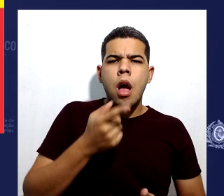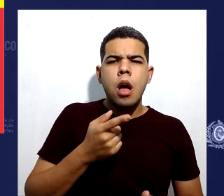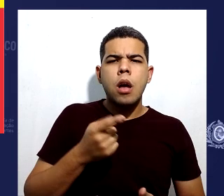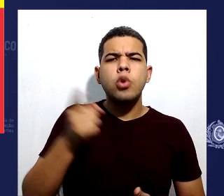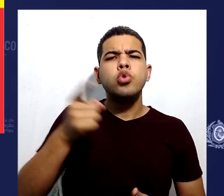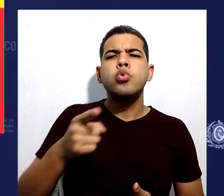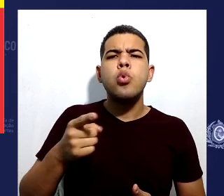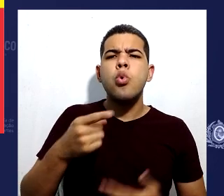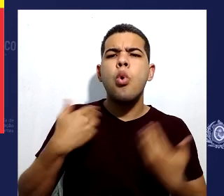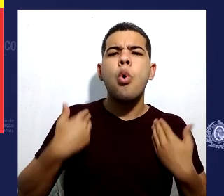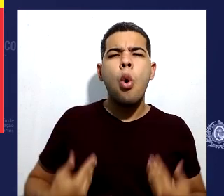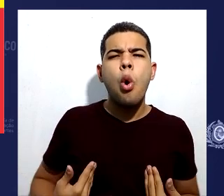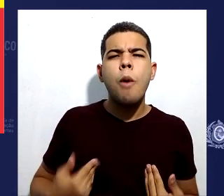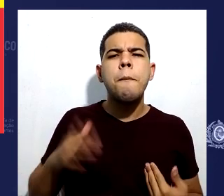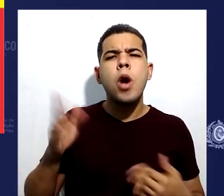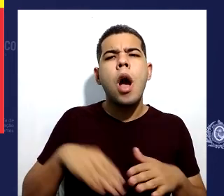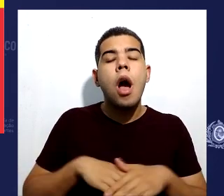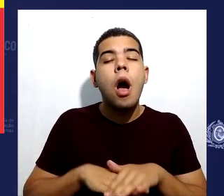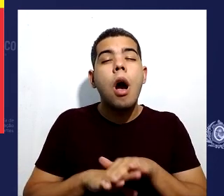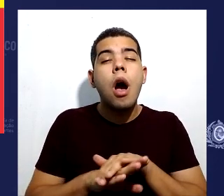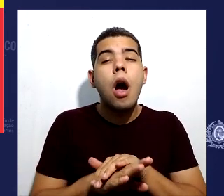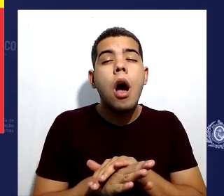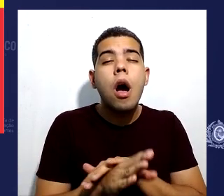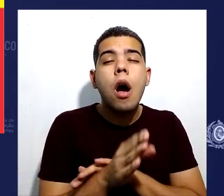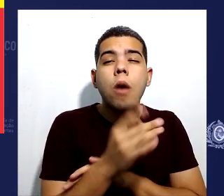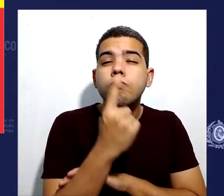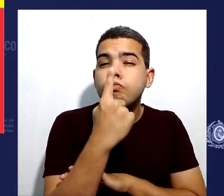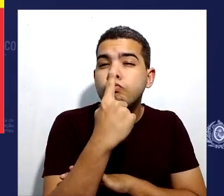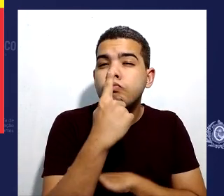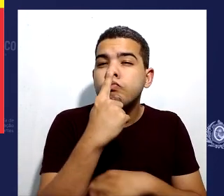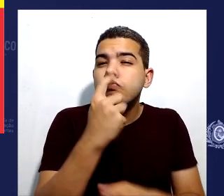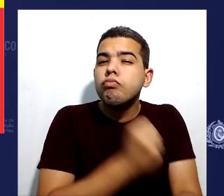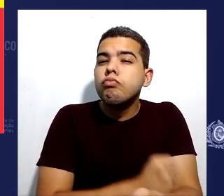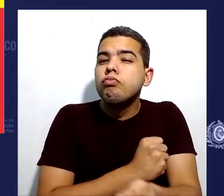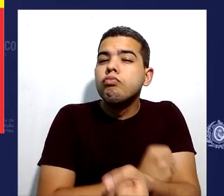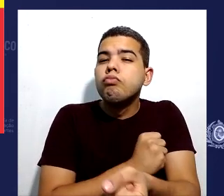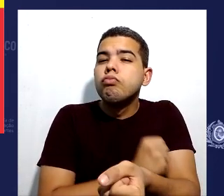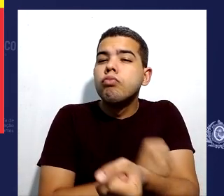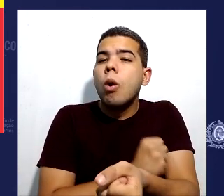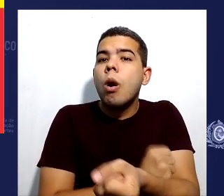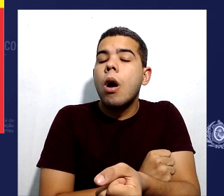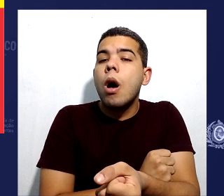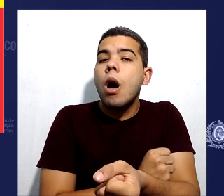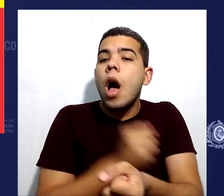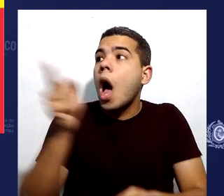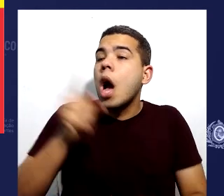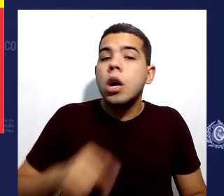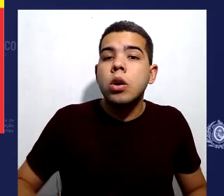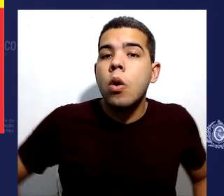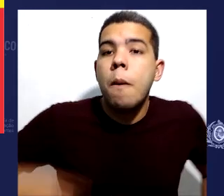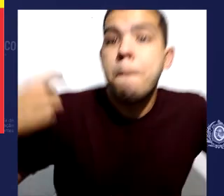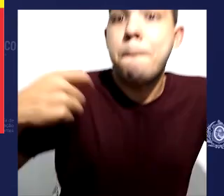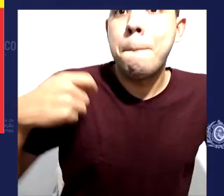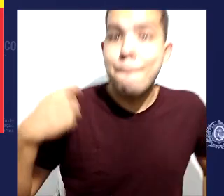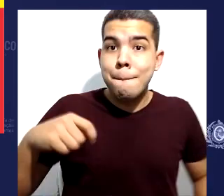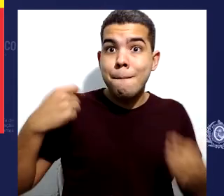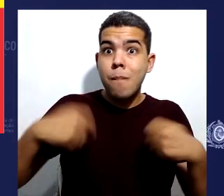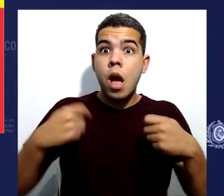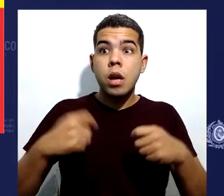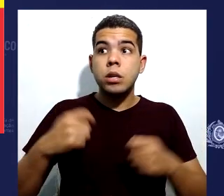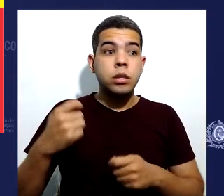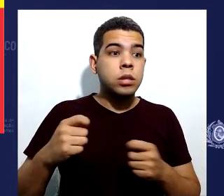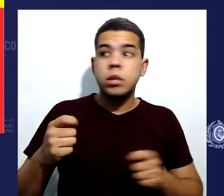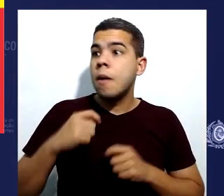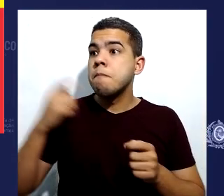adaptando àquele tipo de droga. Então, a falta de controle sobre a quantidade desse uso pode causar aí o abandono de